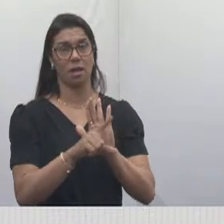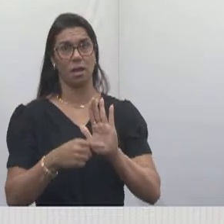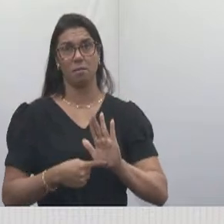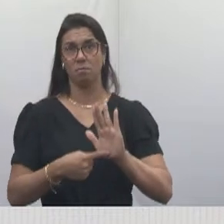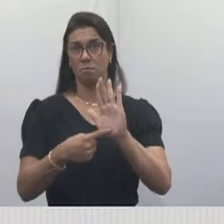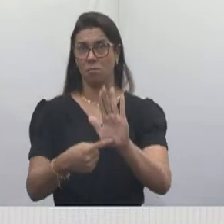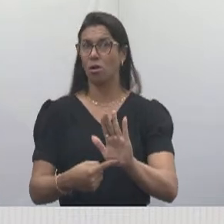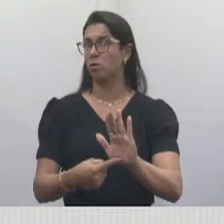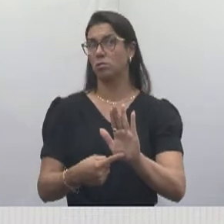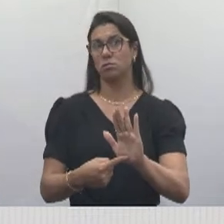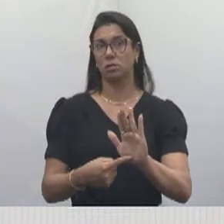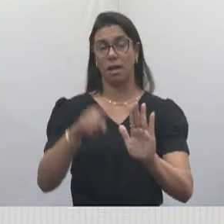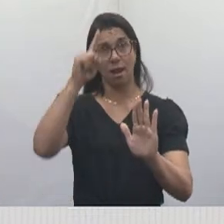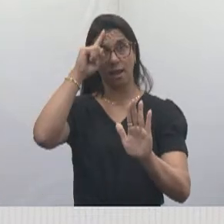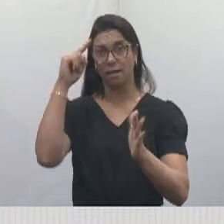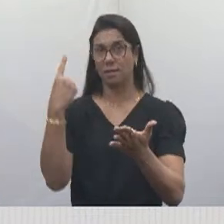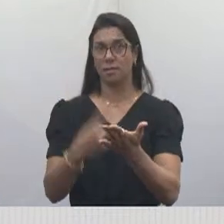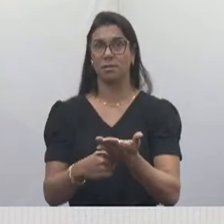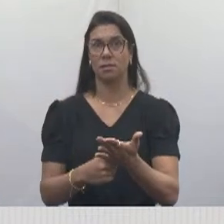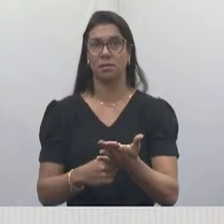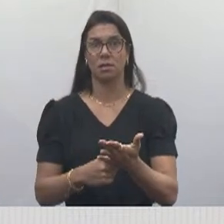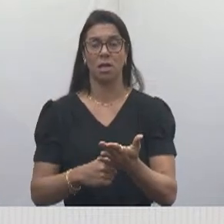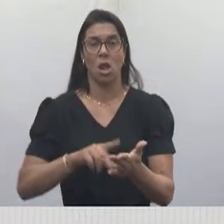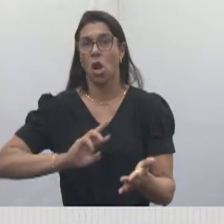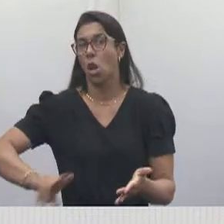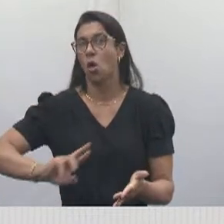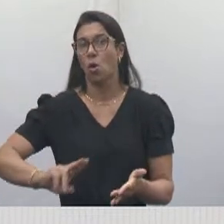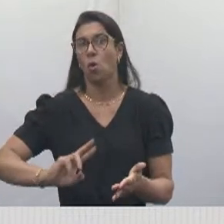coisa, não é possível